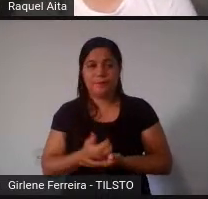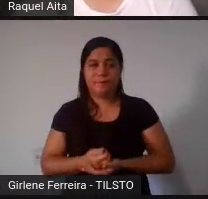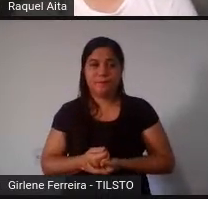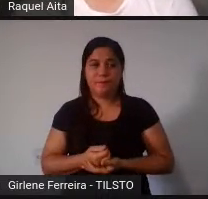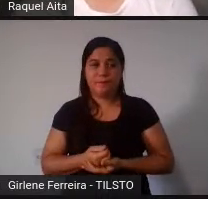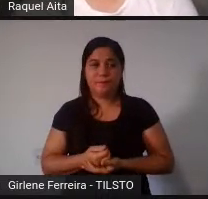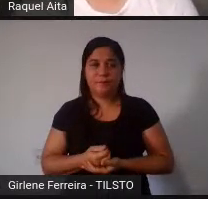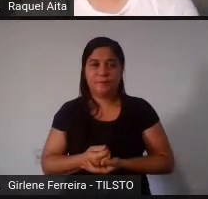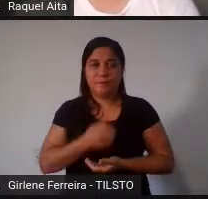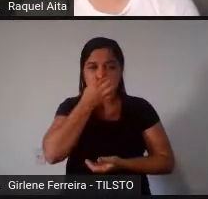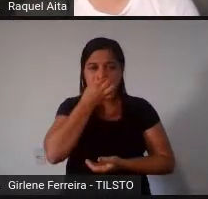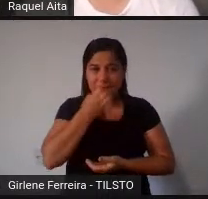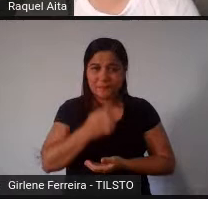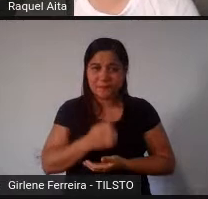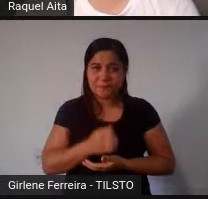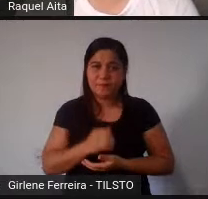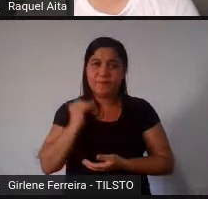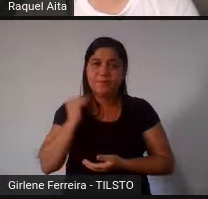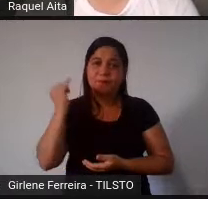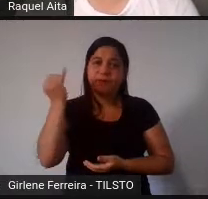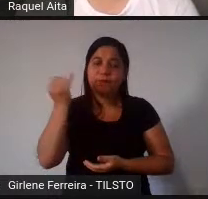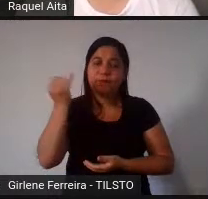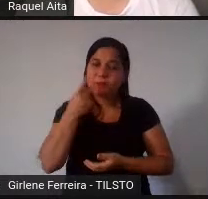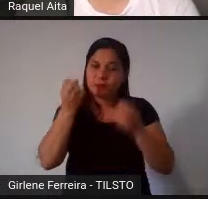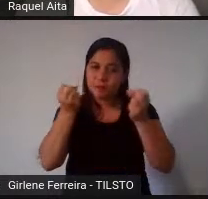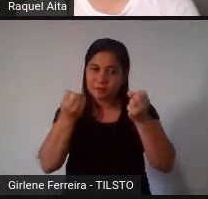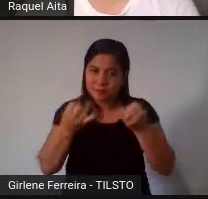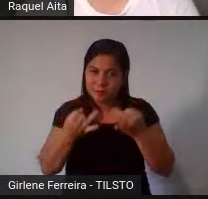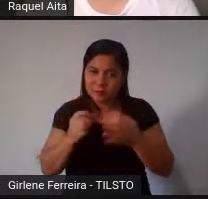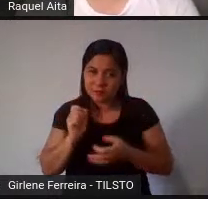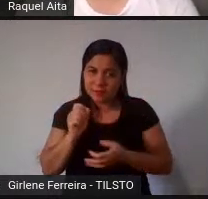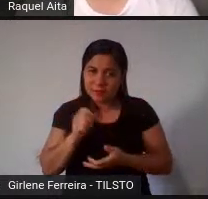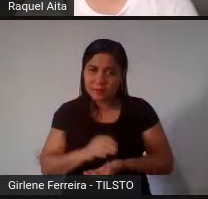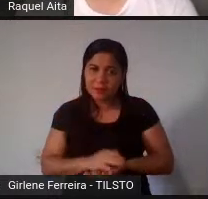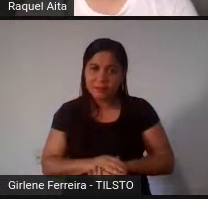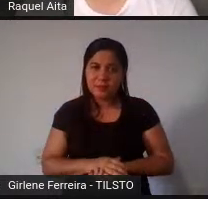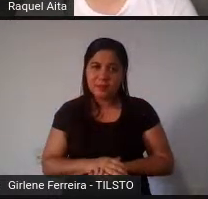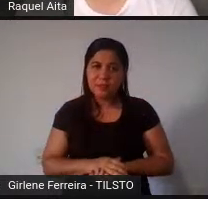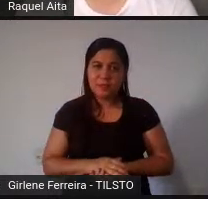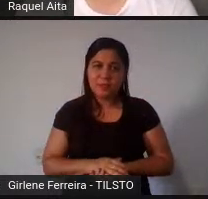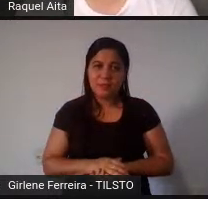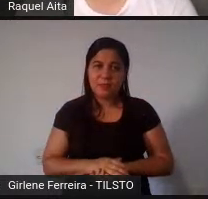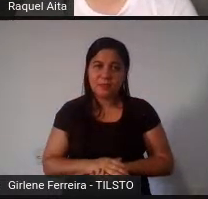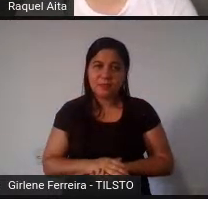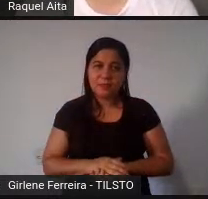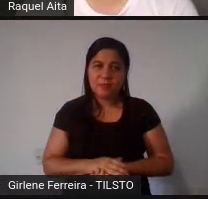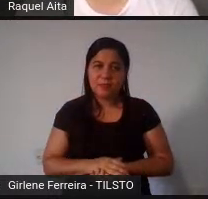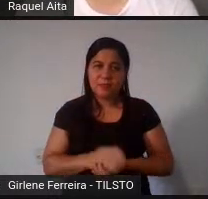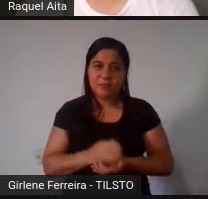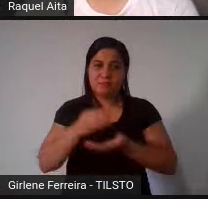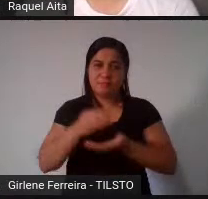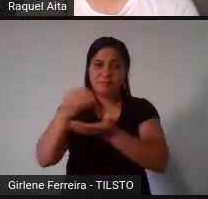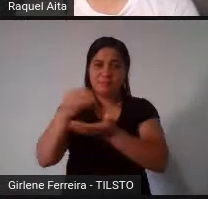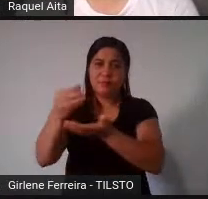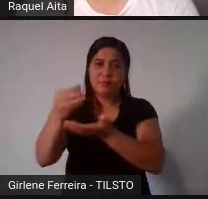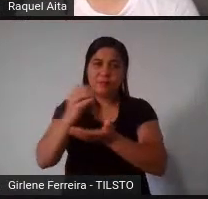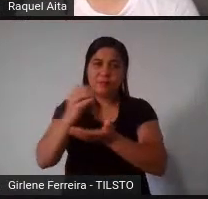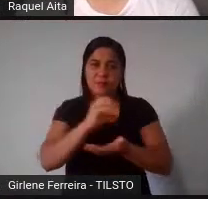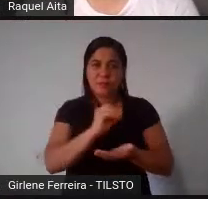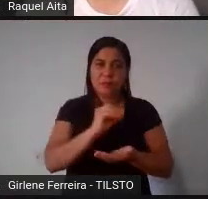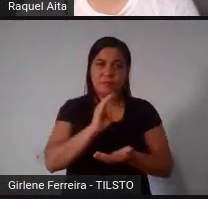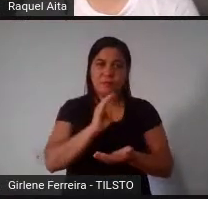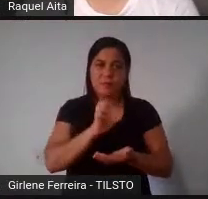Então, acho que é bem importante falar que para os medalhistas da OBMEP e da OABM,